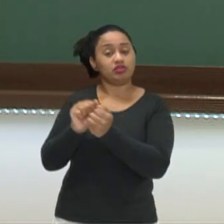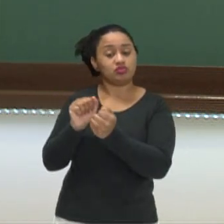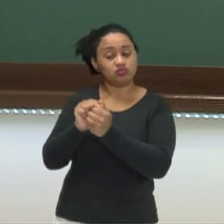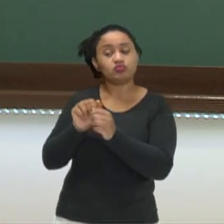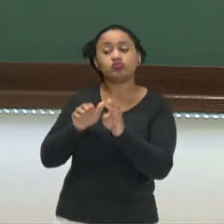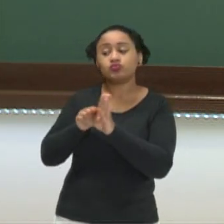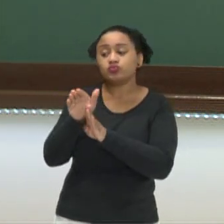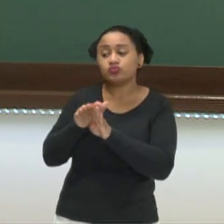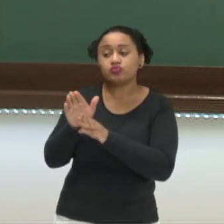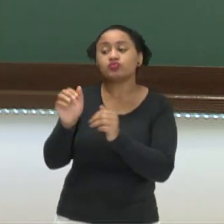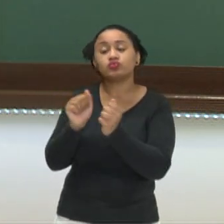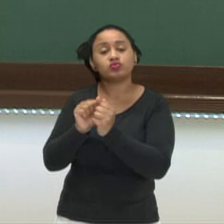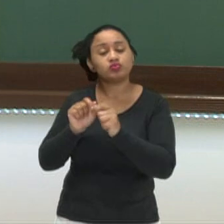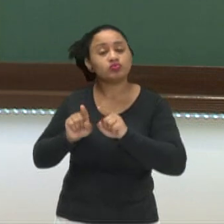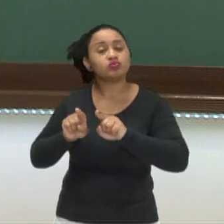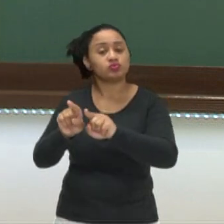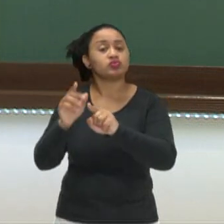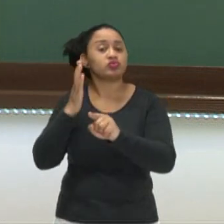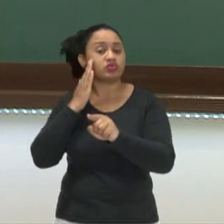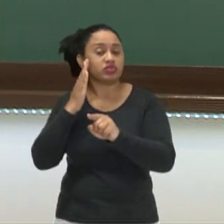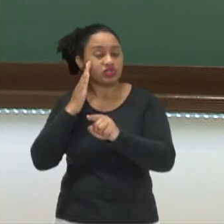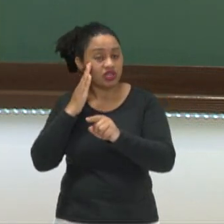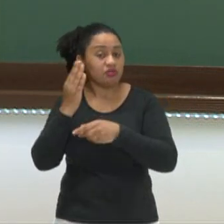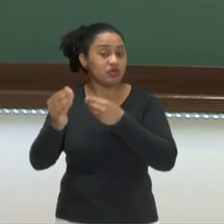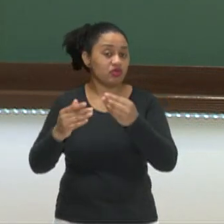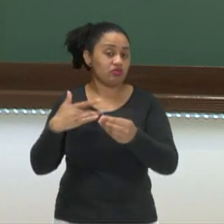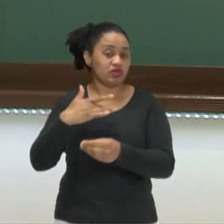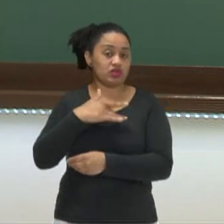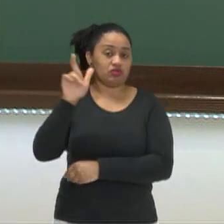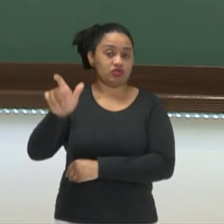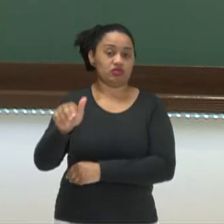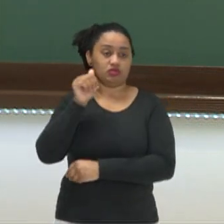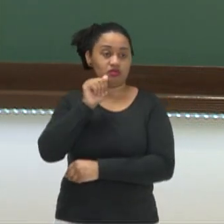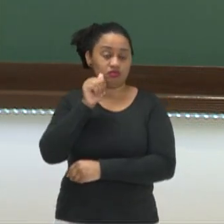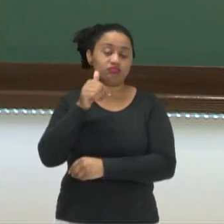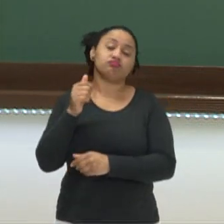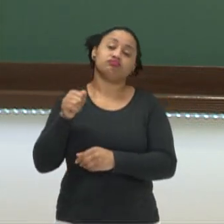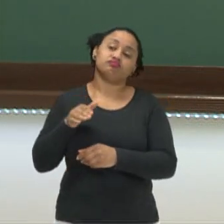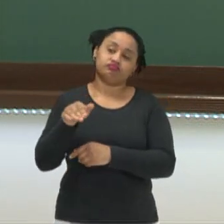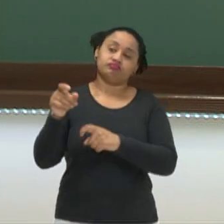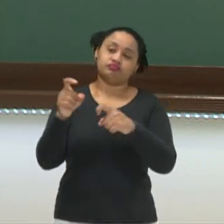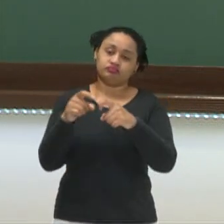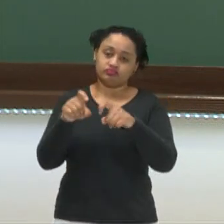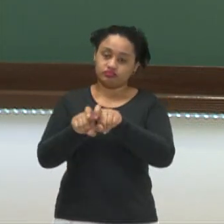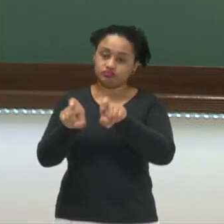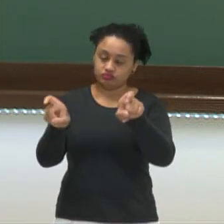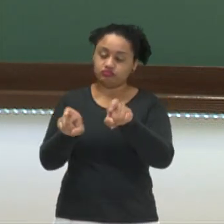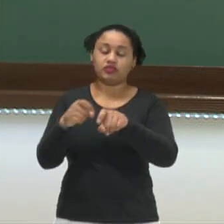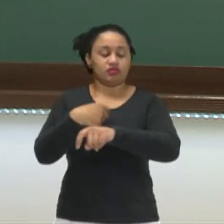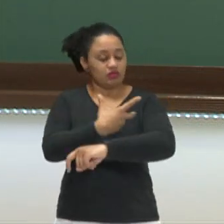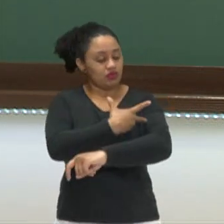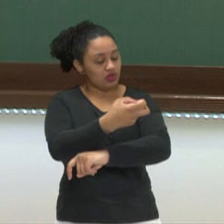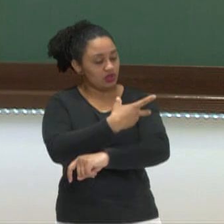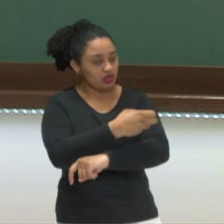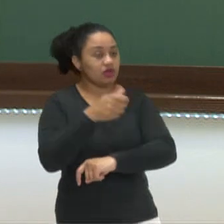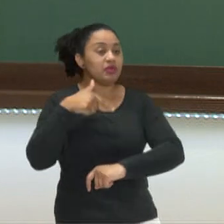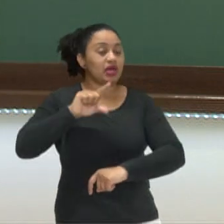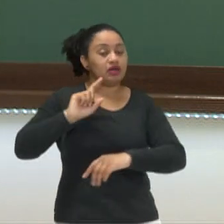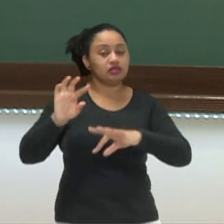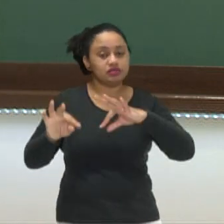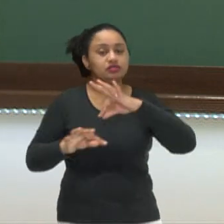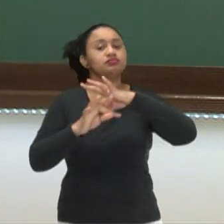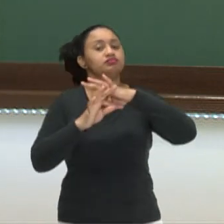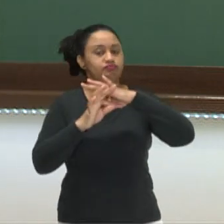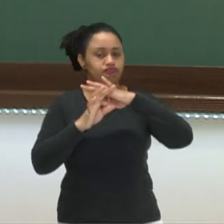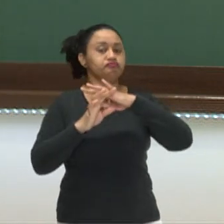saúde ginecológica dela, tá? Então ela precisa de acompanhamento, precisa de exames antes da colocação